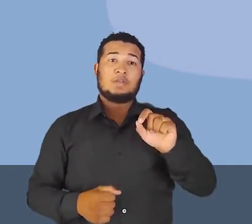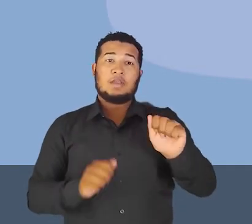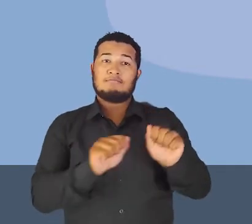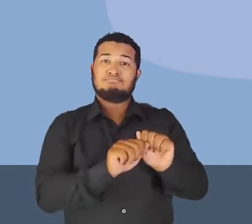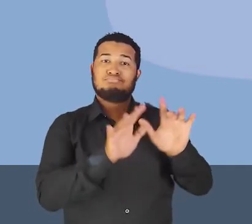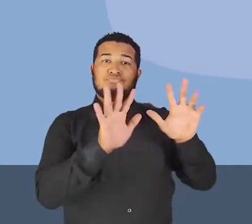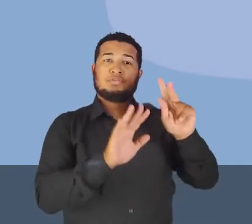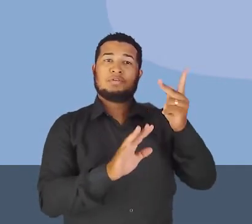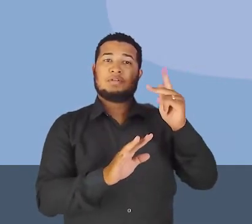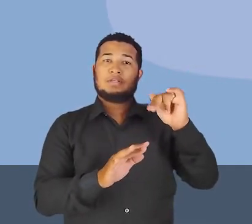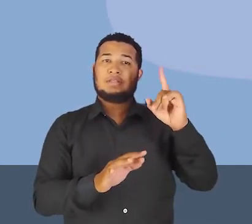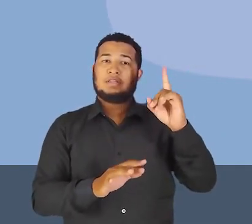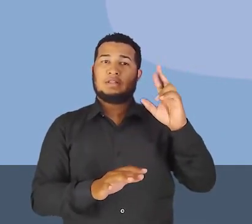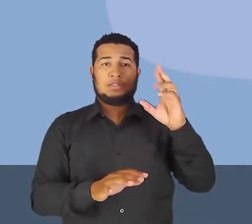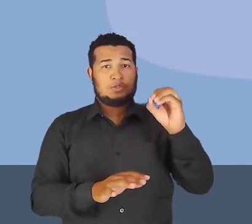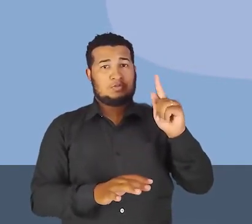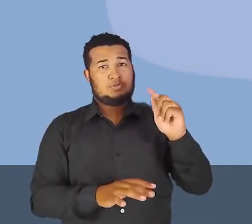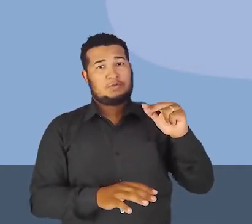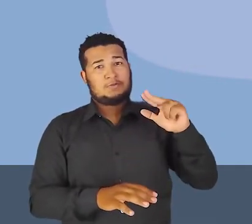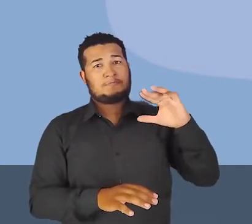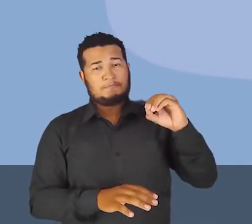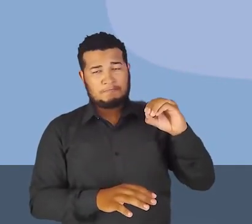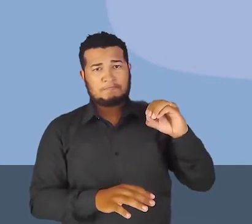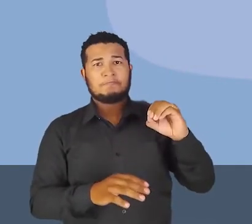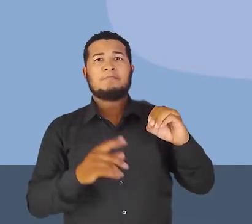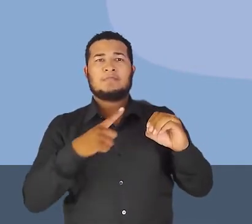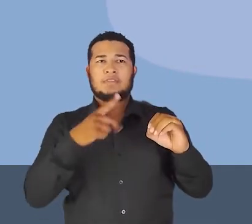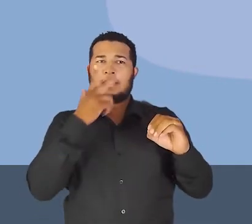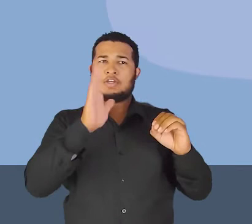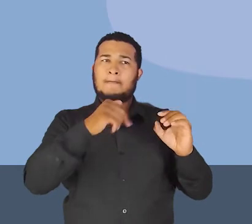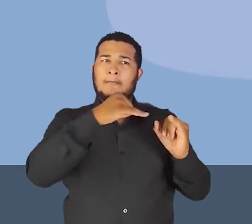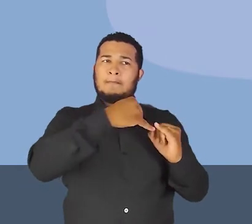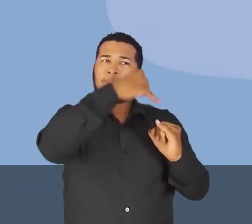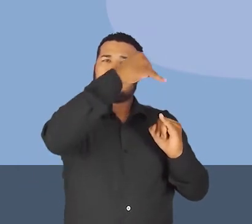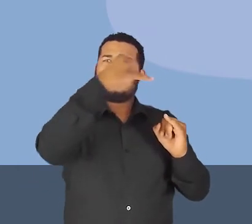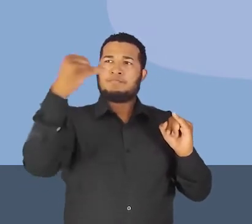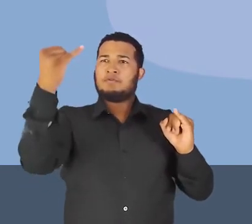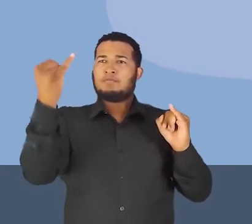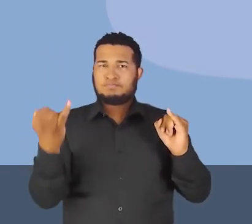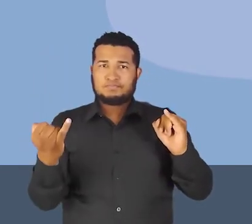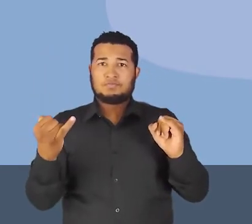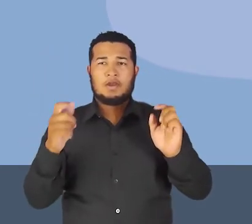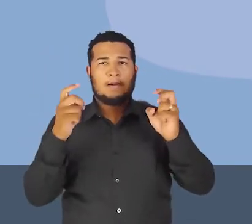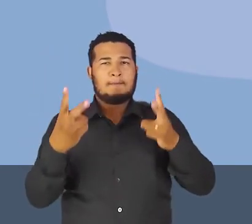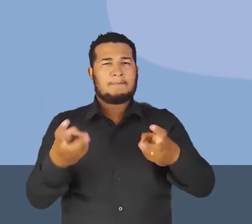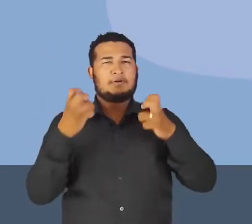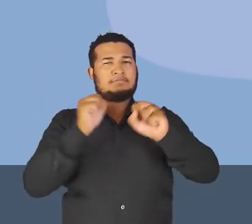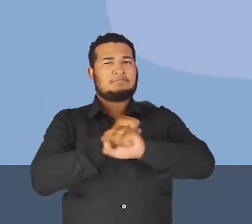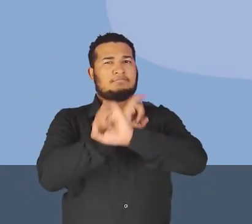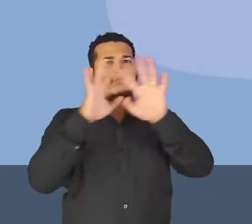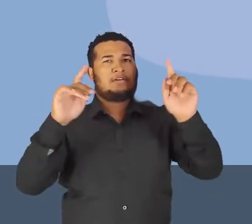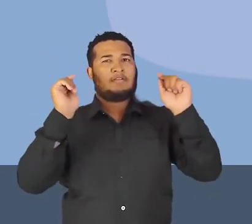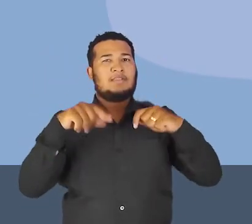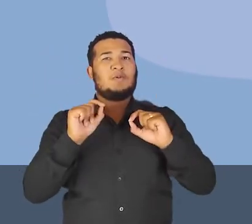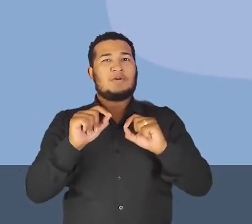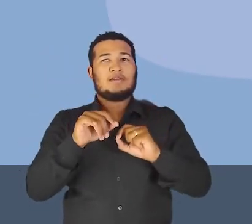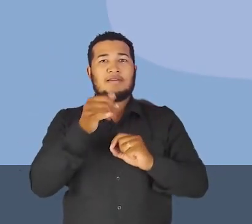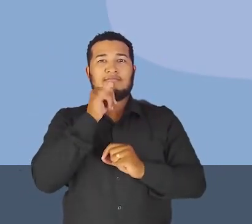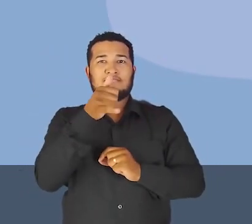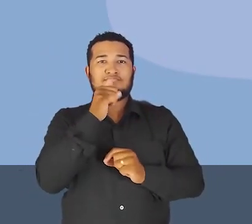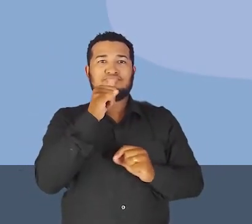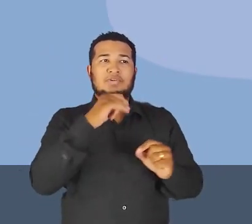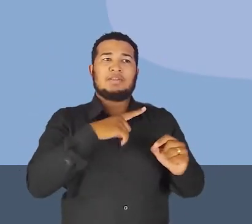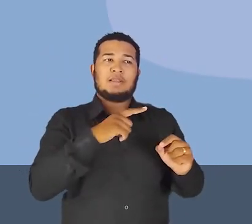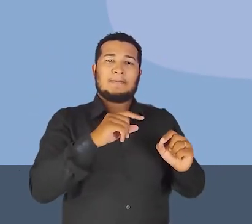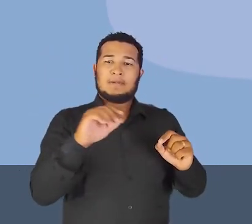Aí olha o que vai acontecer. Ligadinhos pela ponte salina e pelo fio condutor, a gente consegue perceber que a corrente elétrica